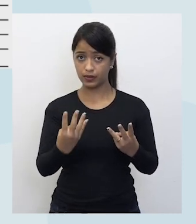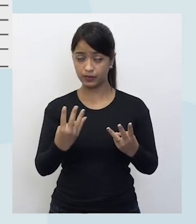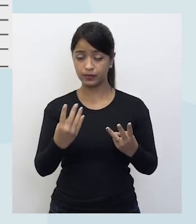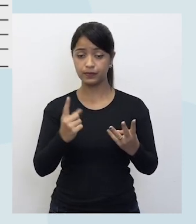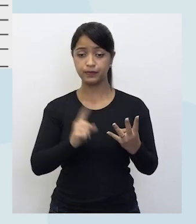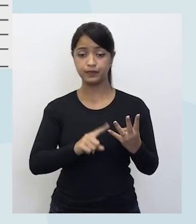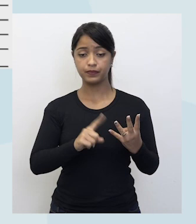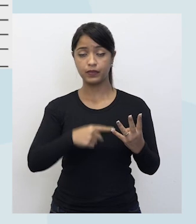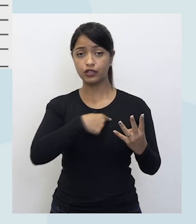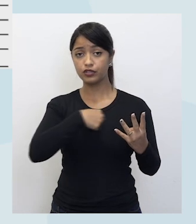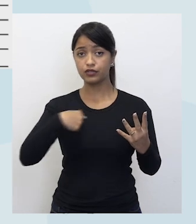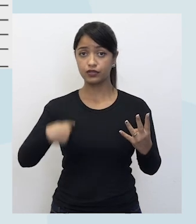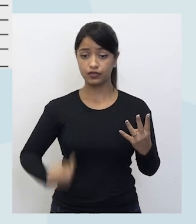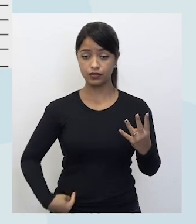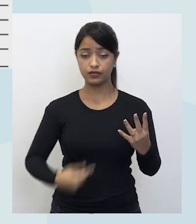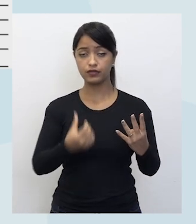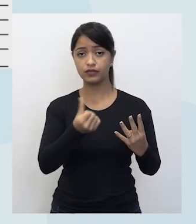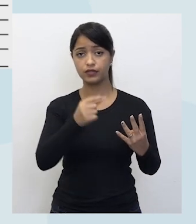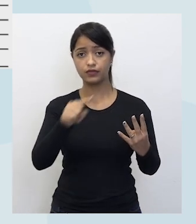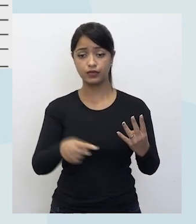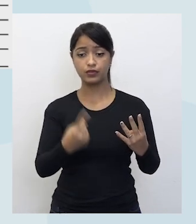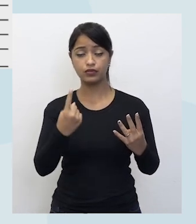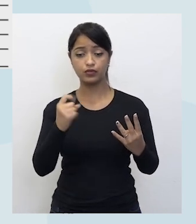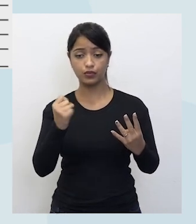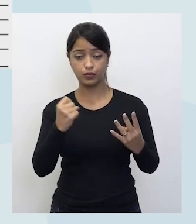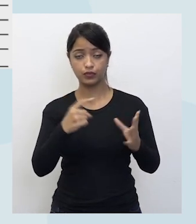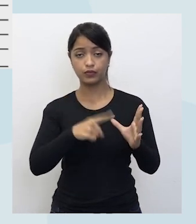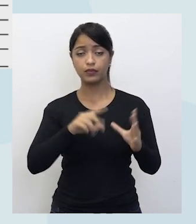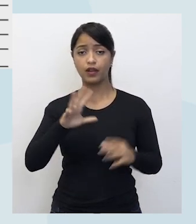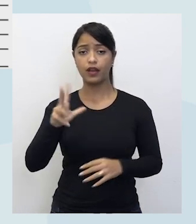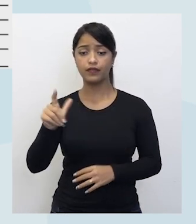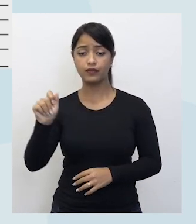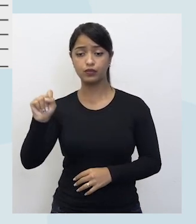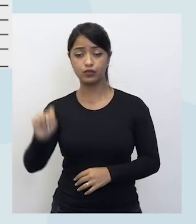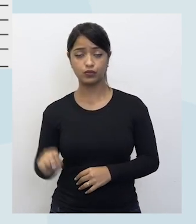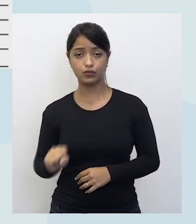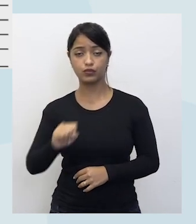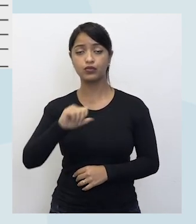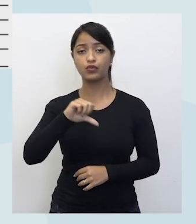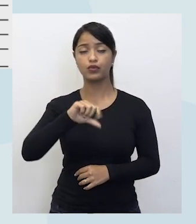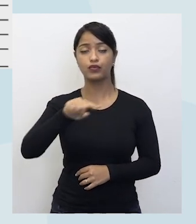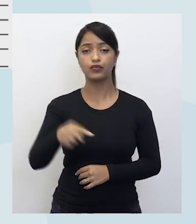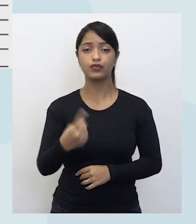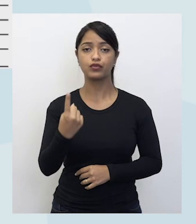1,64, a China é 6,18 e a África do Sul é